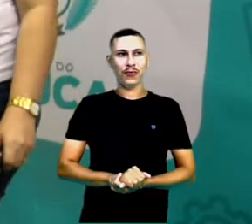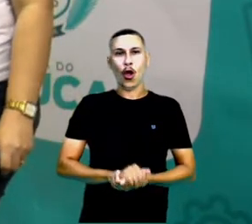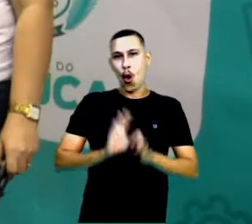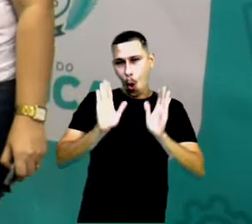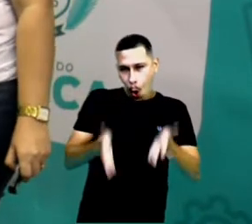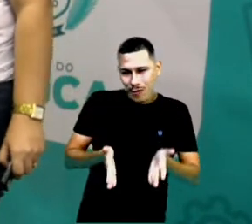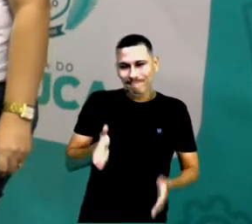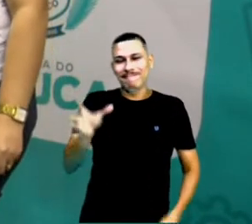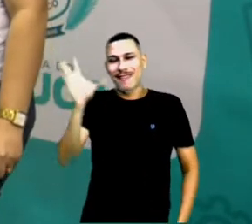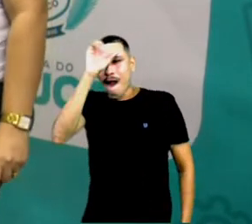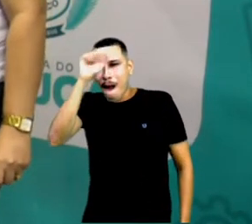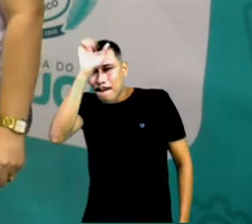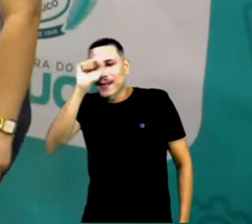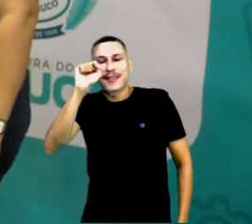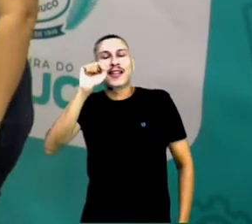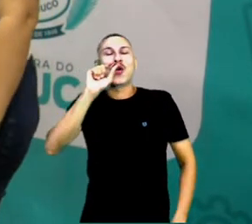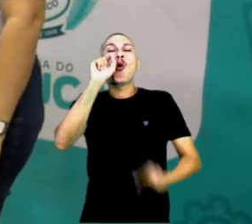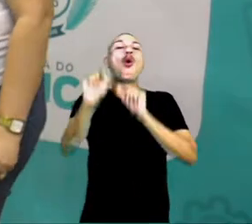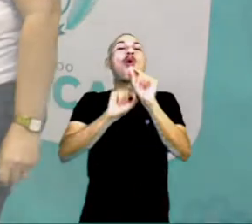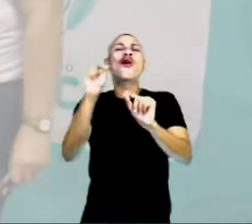hoje? Vamos ver os objetivos?